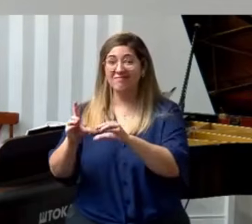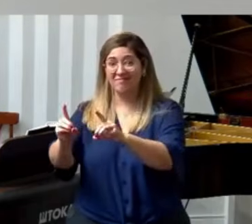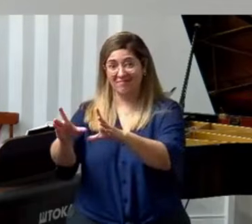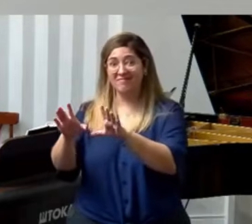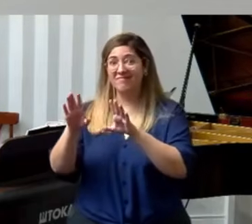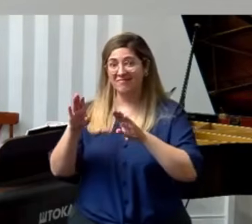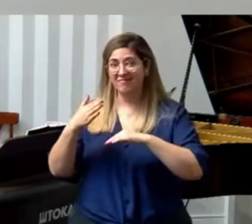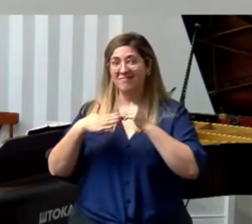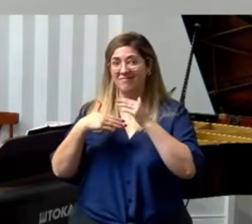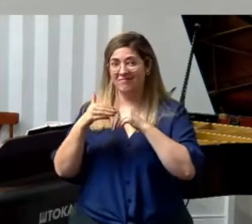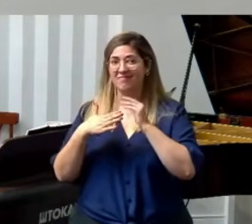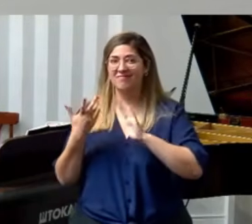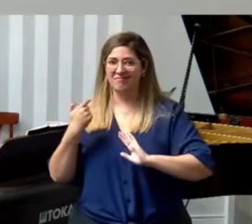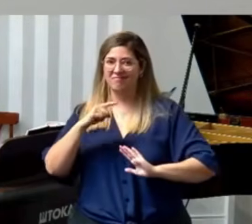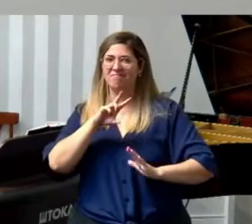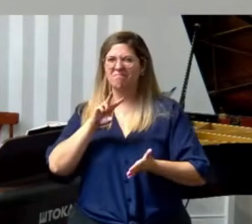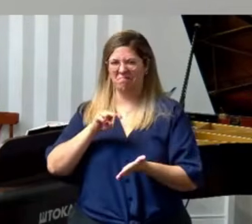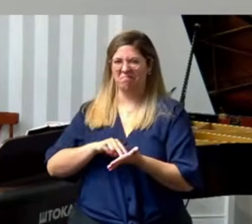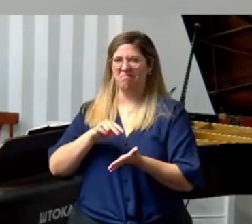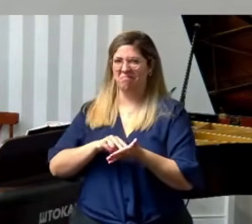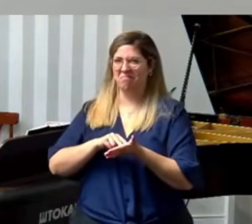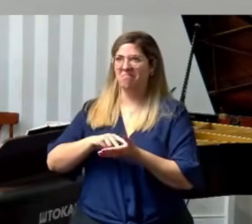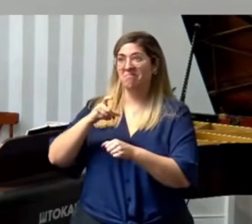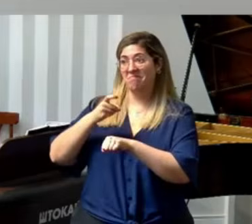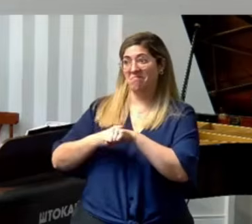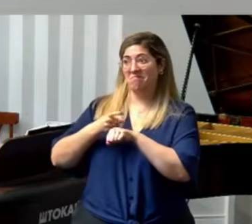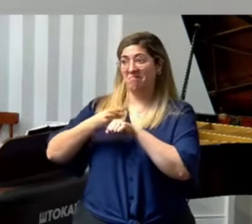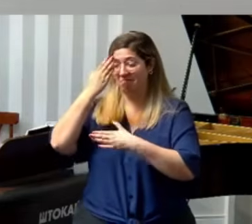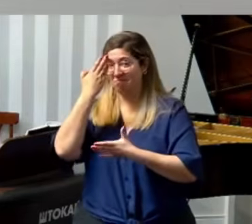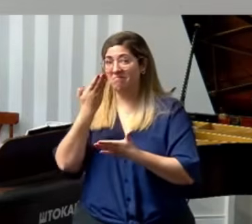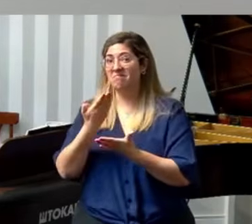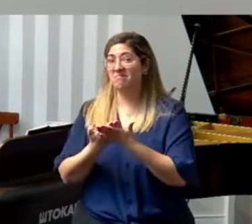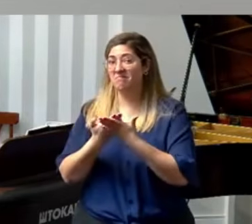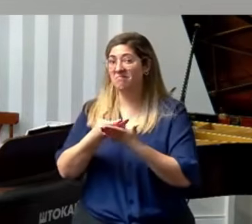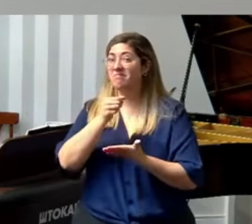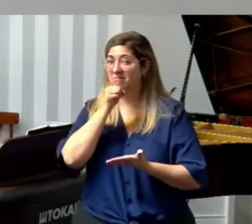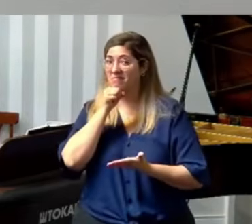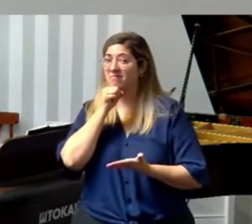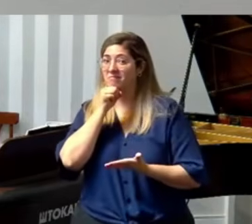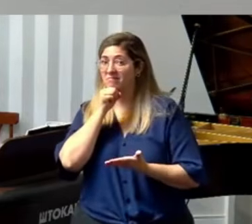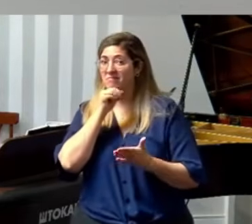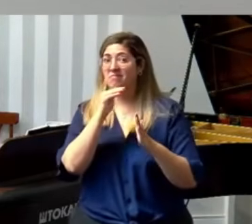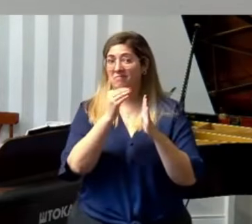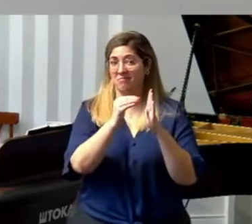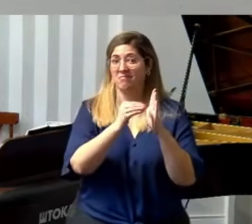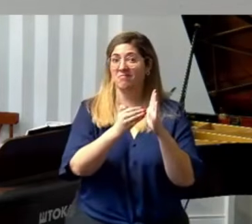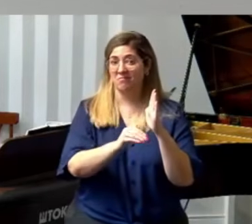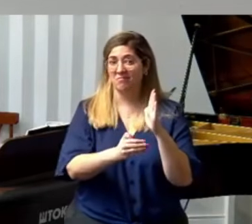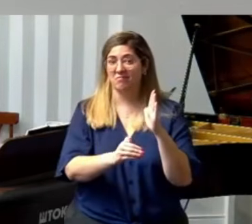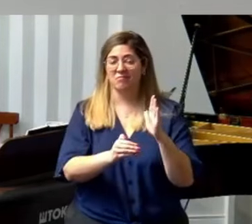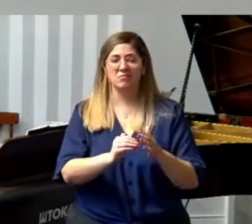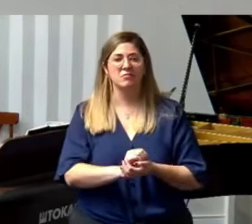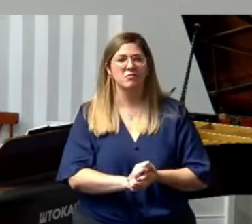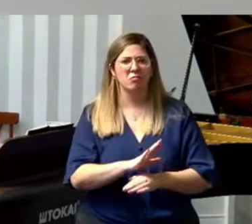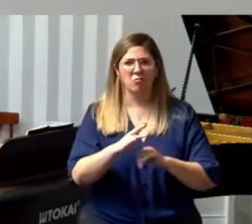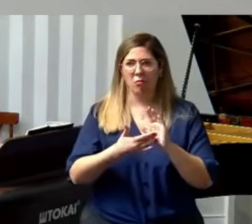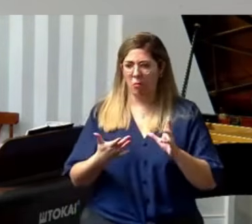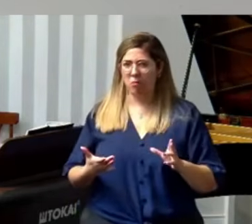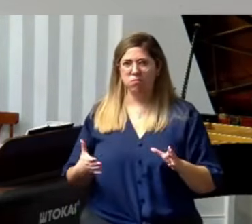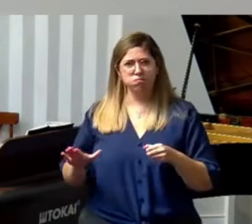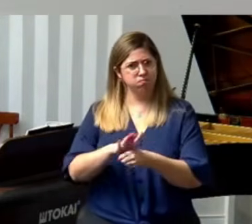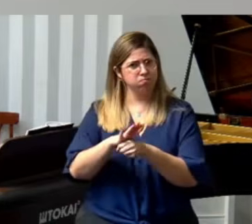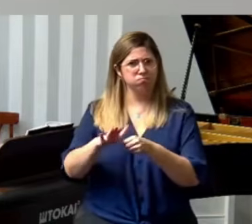discípulos, porque esse é um projeto sólido, esse é um projeto antigo. Esse é um projeto também cheio de